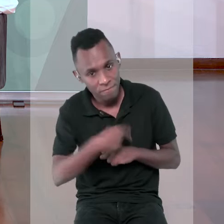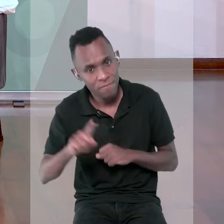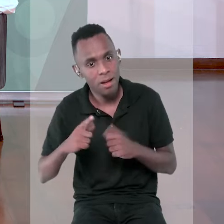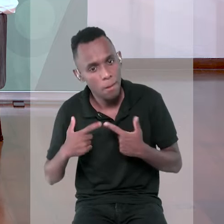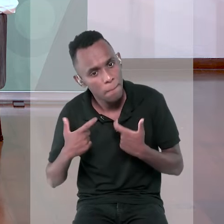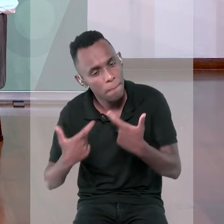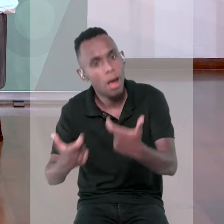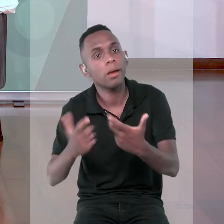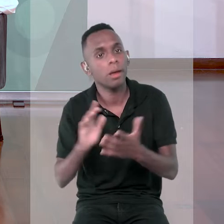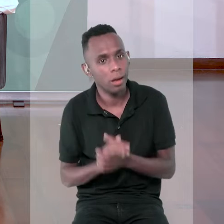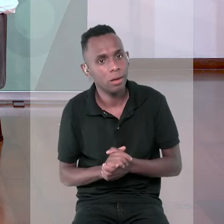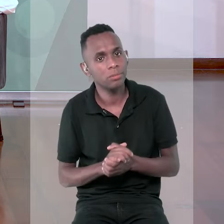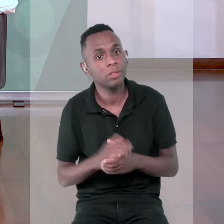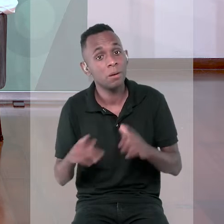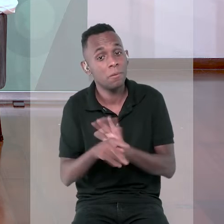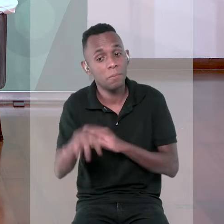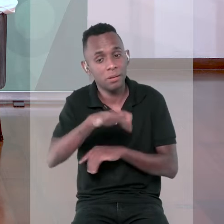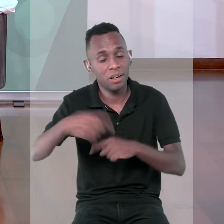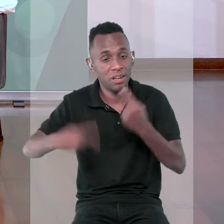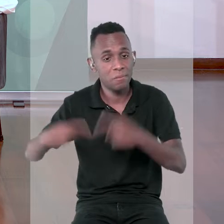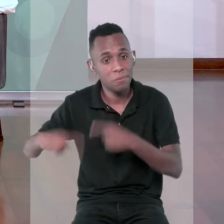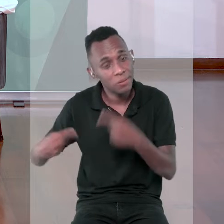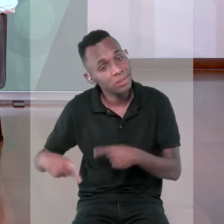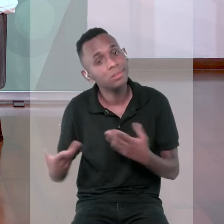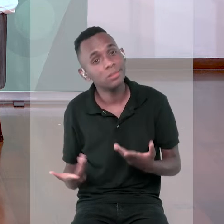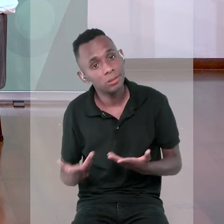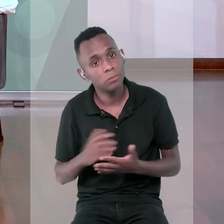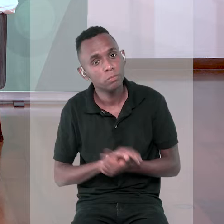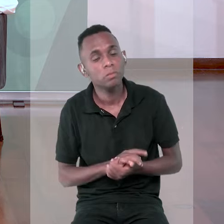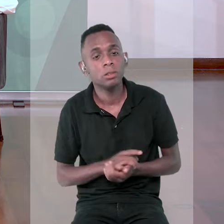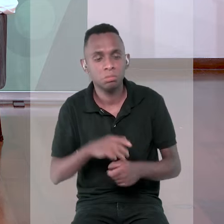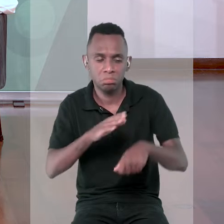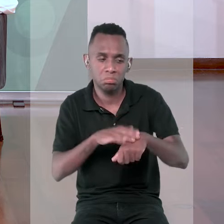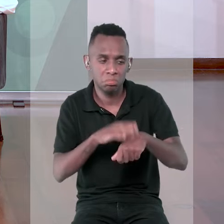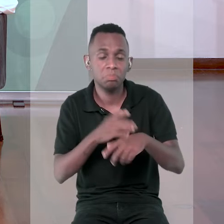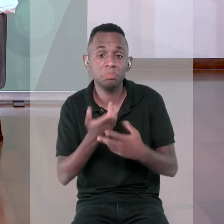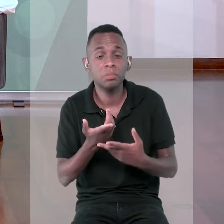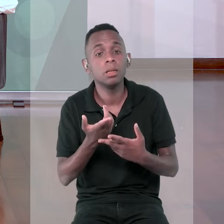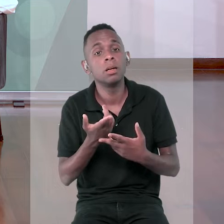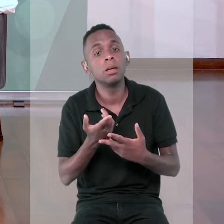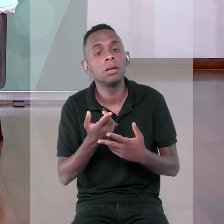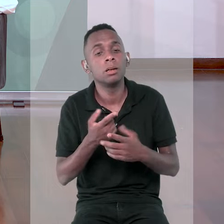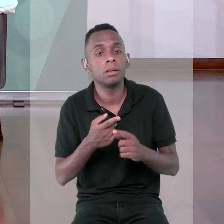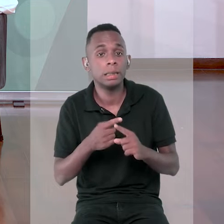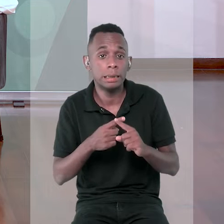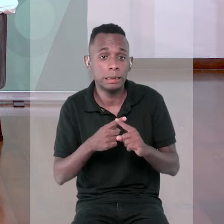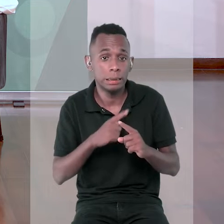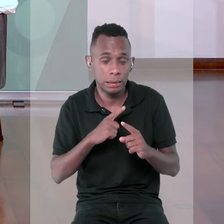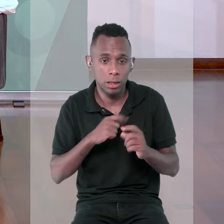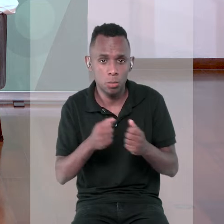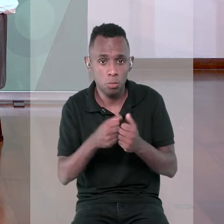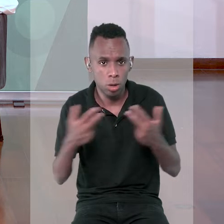vai lutar. A fala foi politizando, né? Que é a expressão que você usa. Agora, Isabelle, tem uma coisa que eu achei